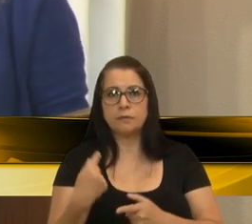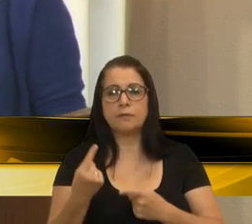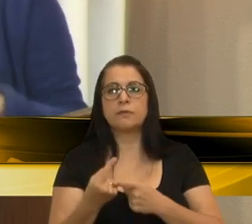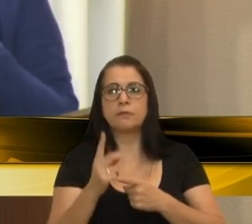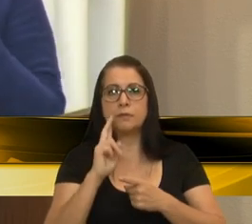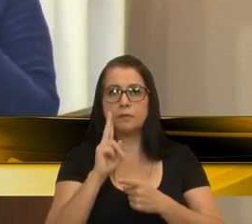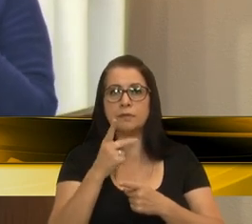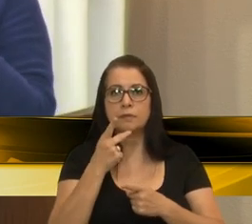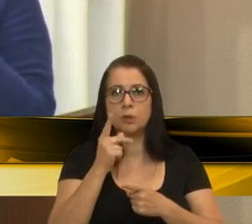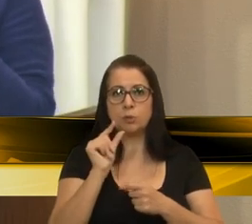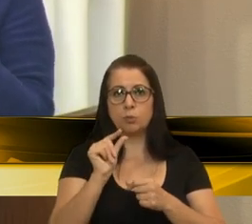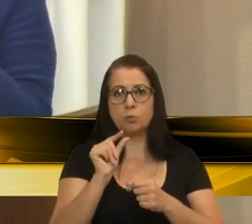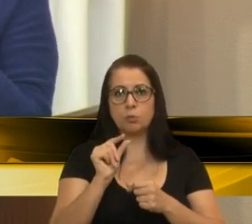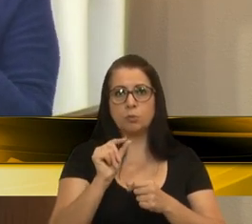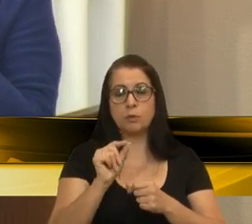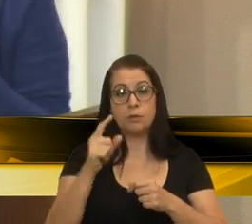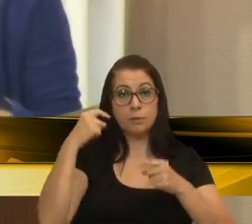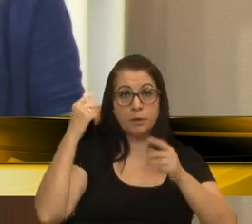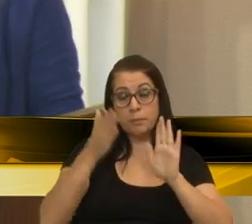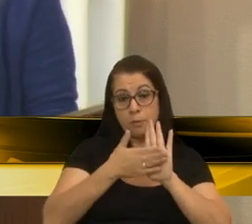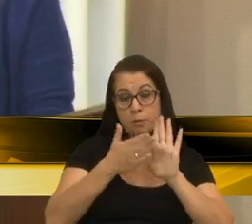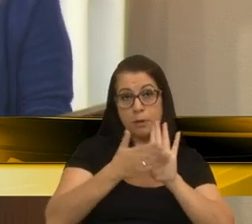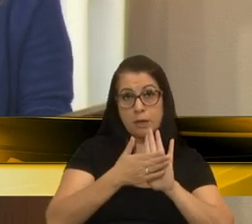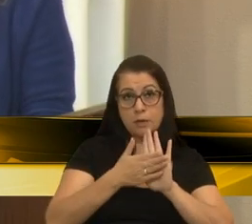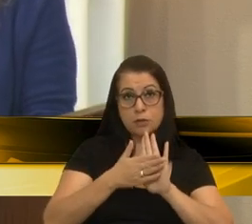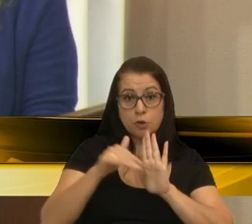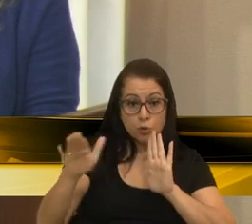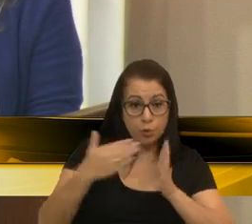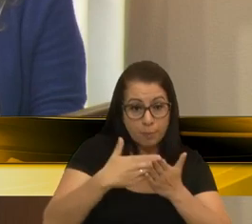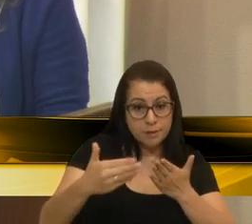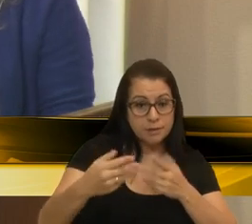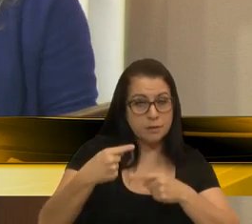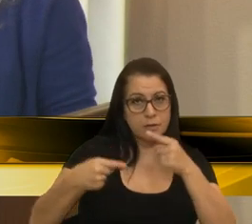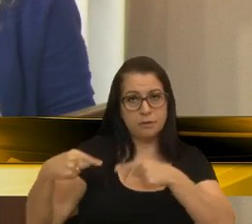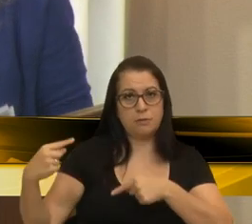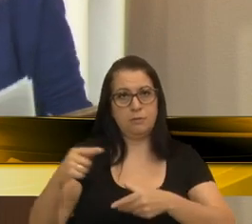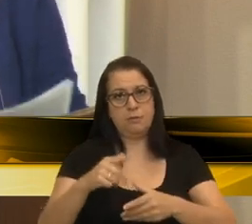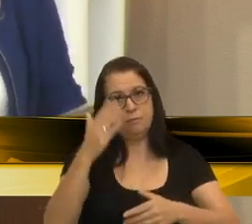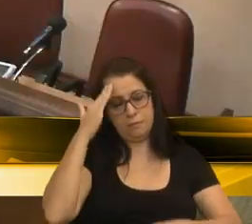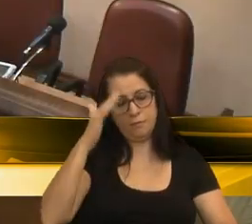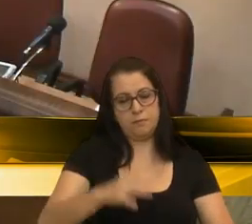a minha proposta de nós puxarmos essa discussão. Obrigada.